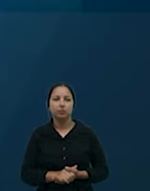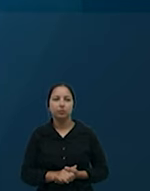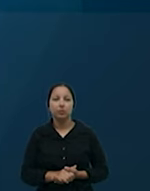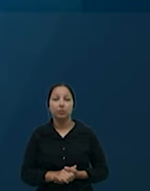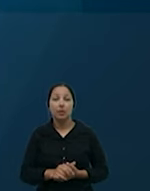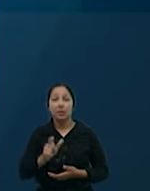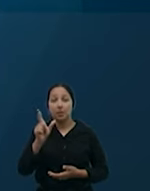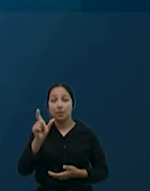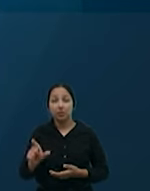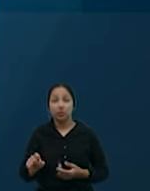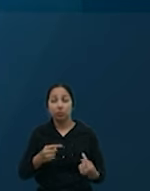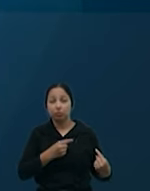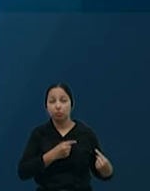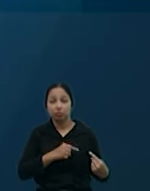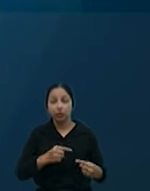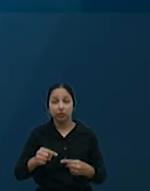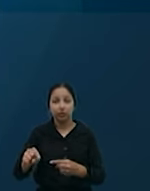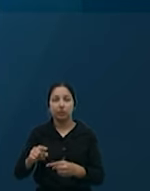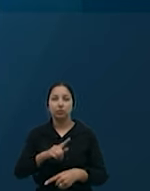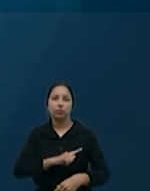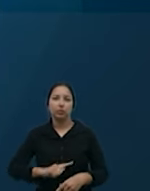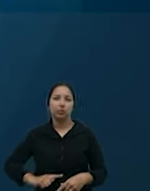pagar.